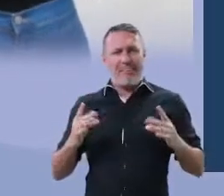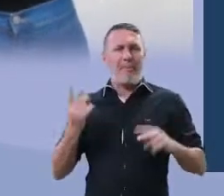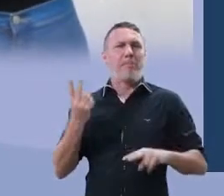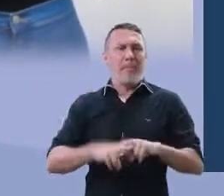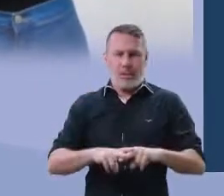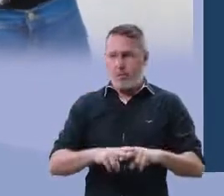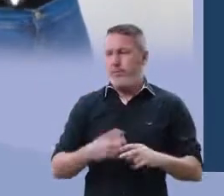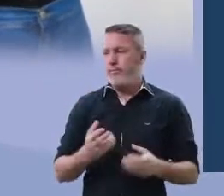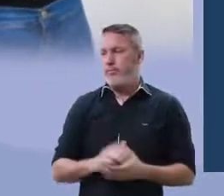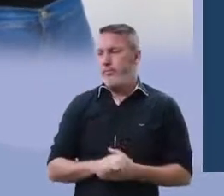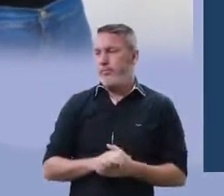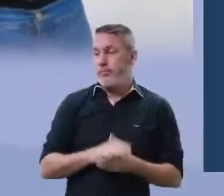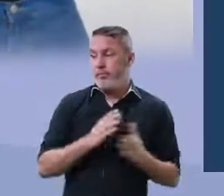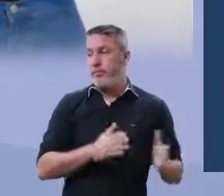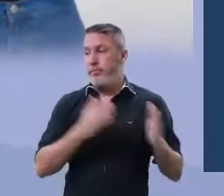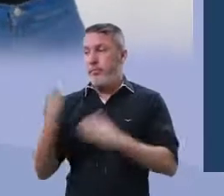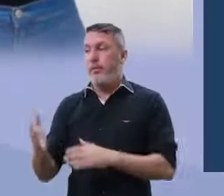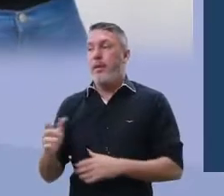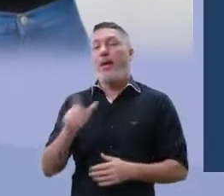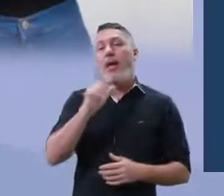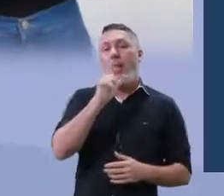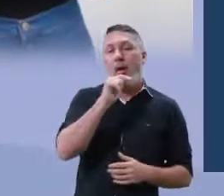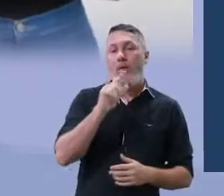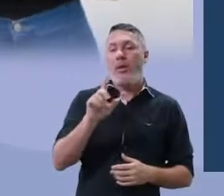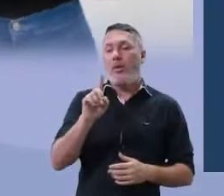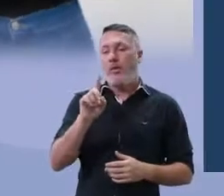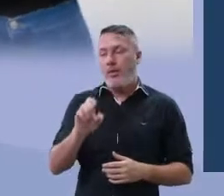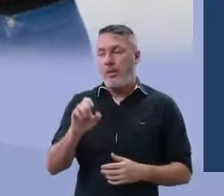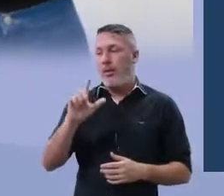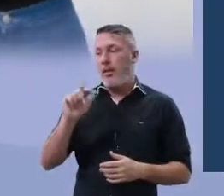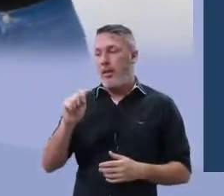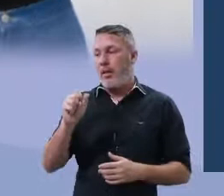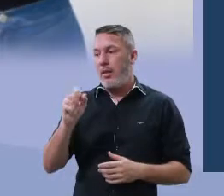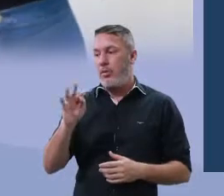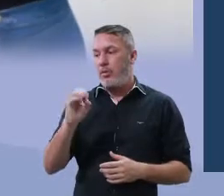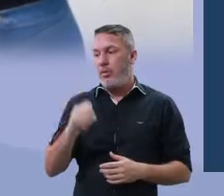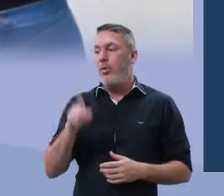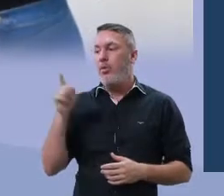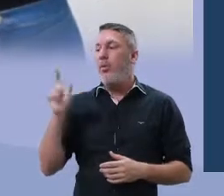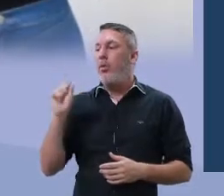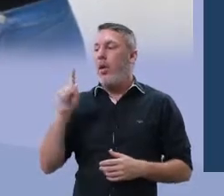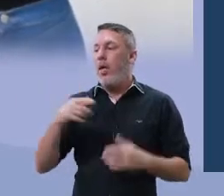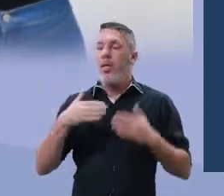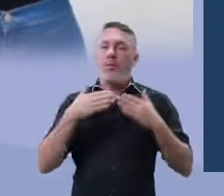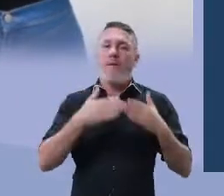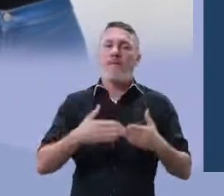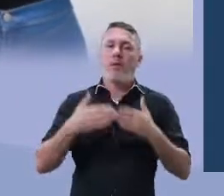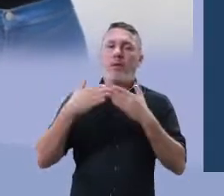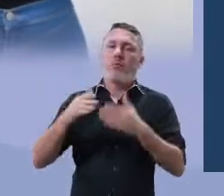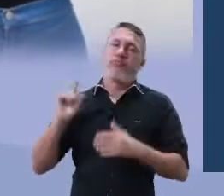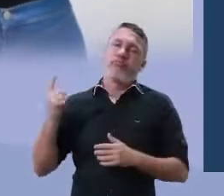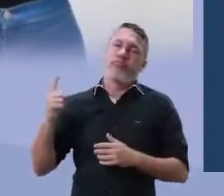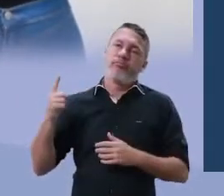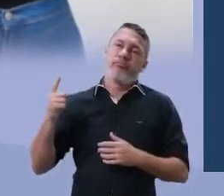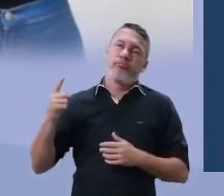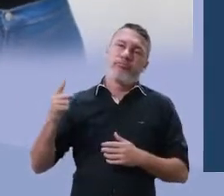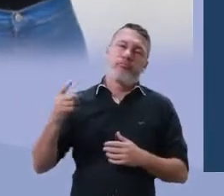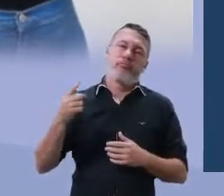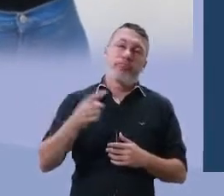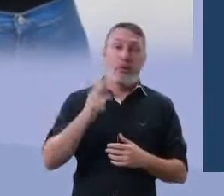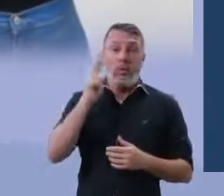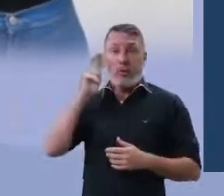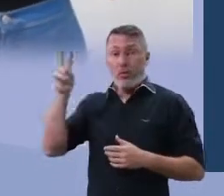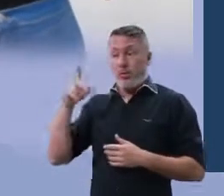impregna diretamente no corpo do animal. Água de lastro. Essa água, ela é transportada pelos navios quando eles estão